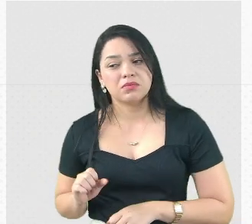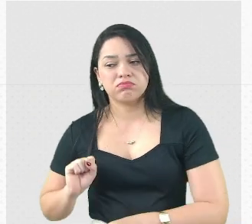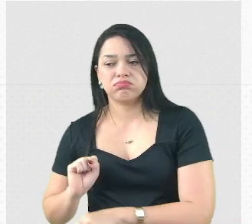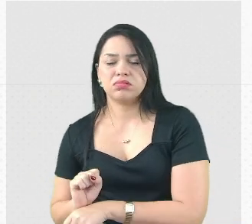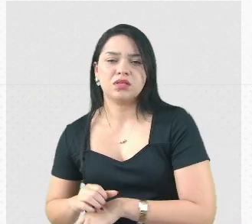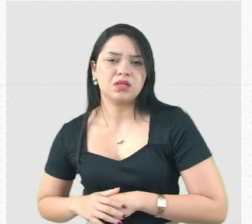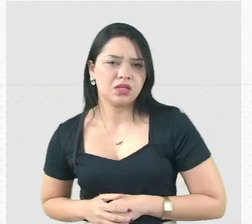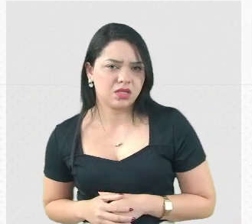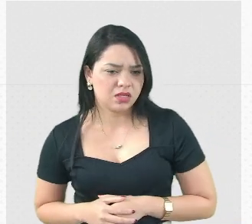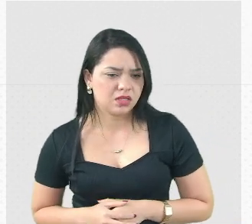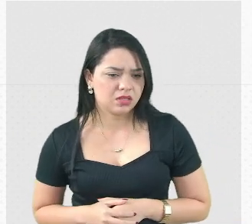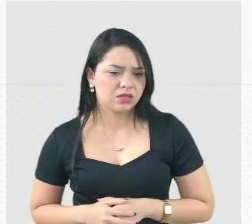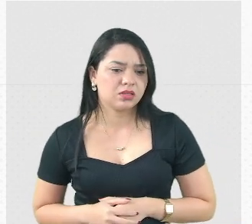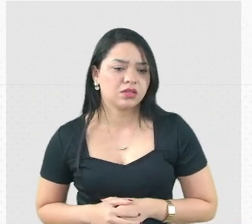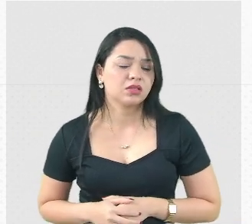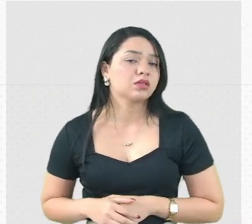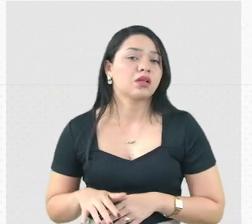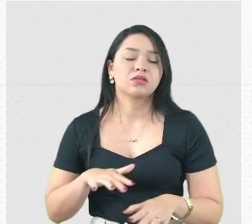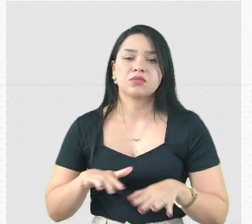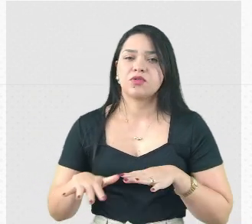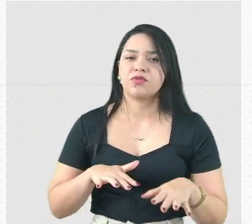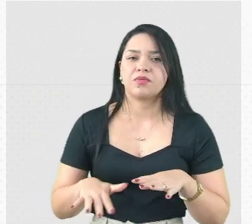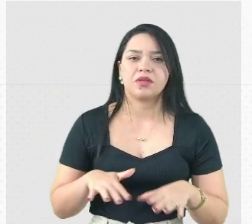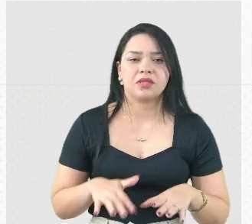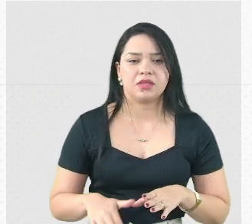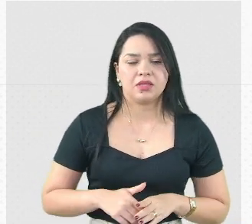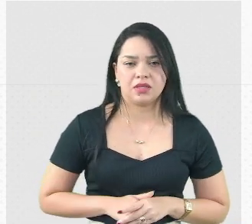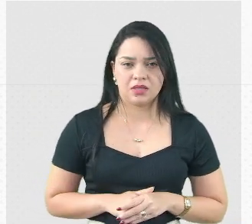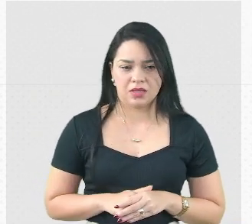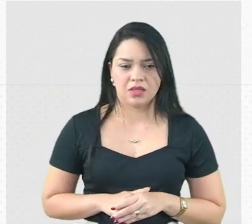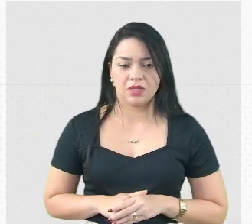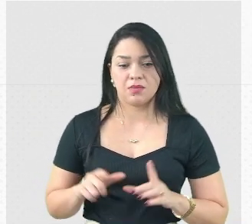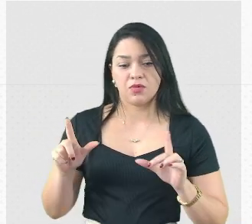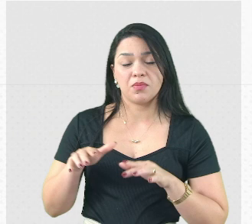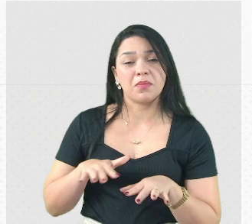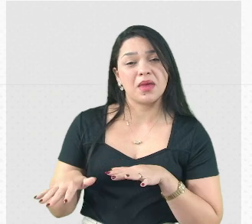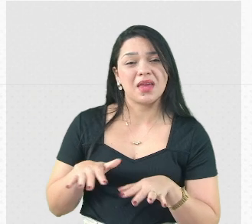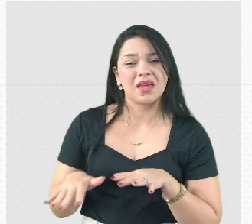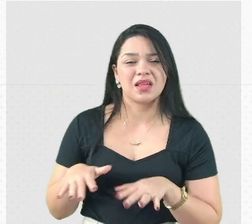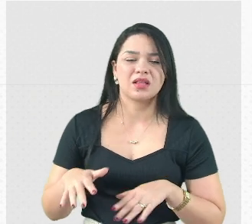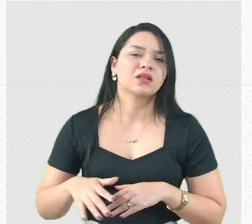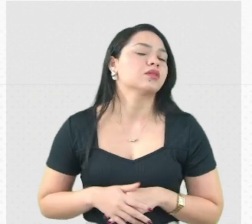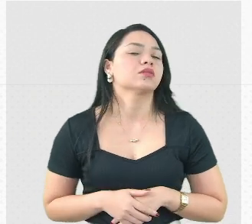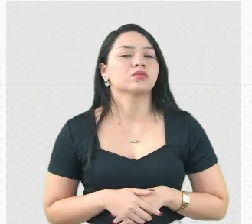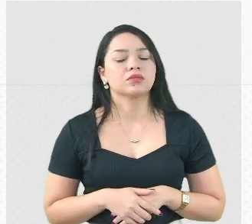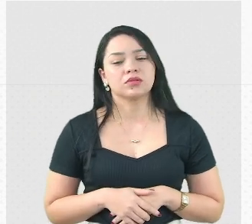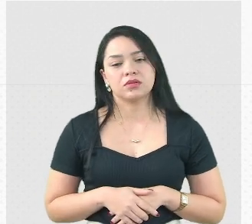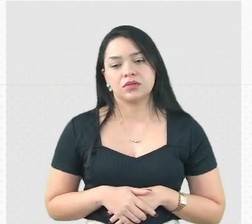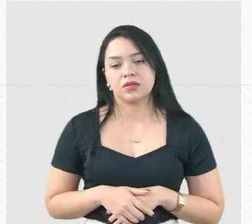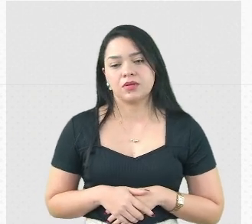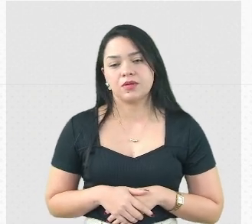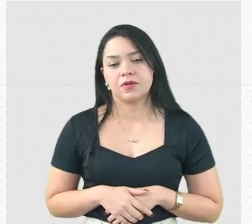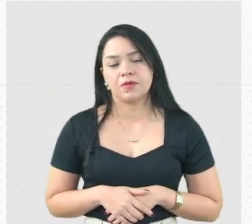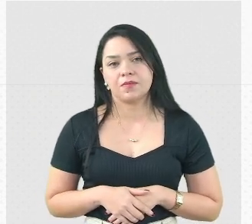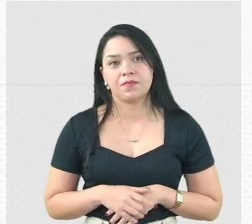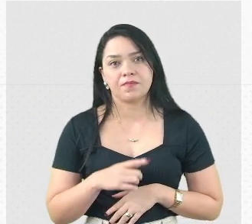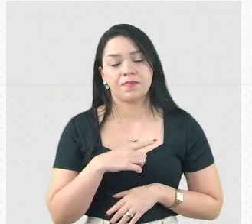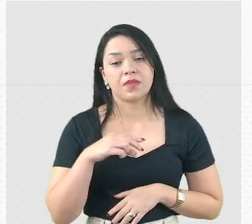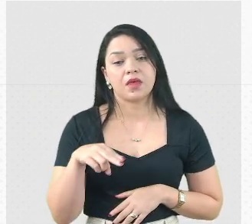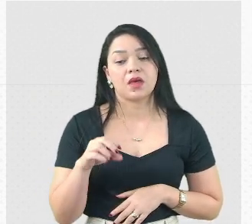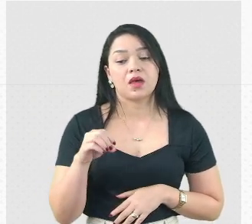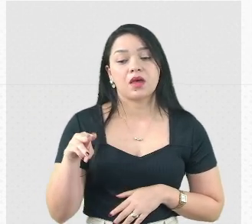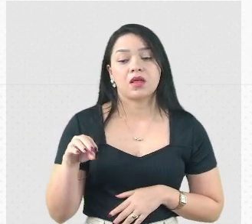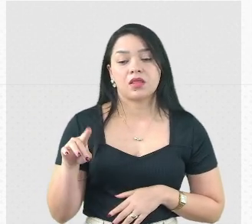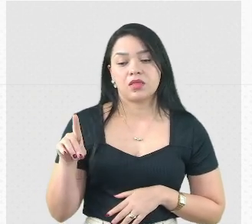sedentário. Sedentário, não se movimentar, se movimenta menos. O homem pré-histórico, ele era um indivíduo nômade,